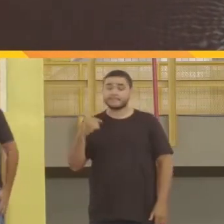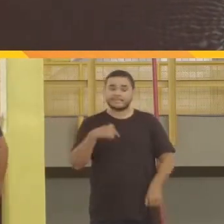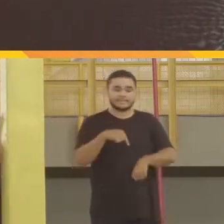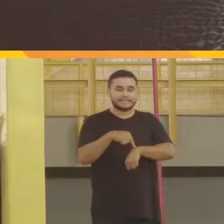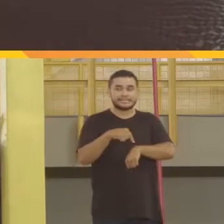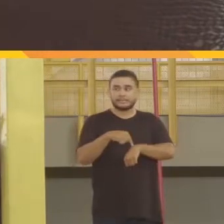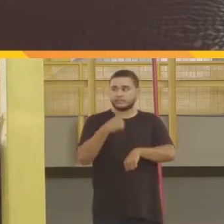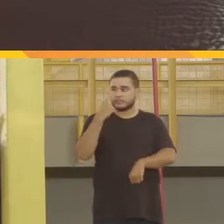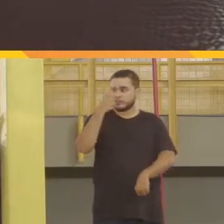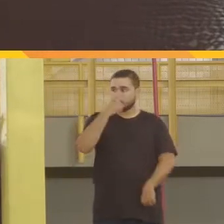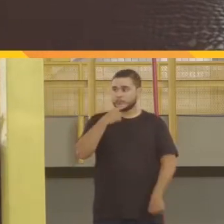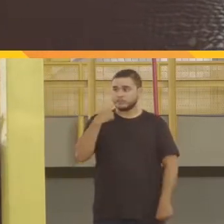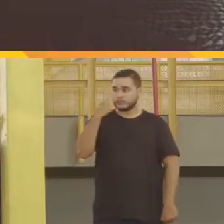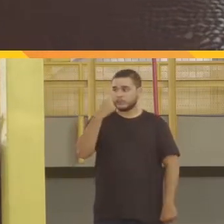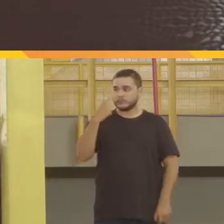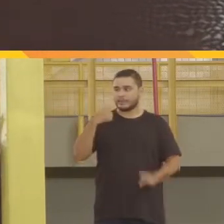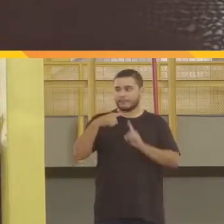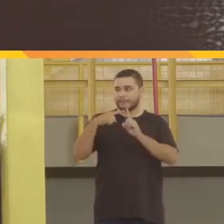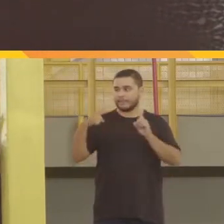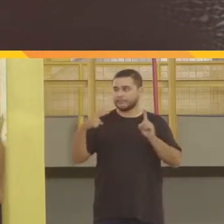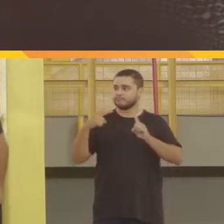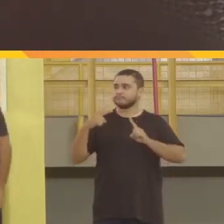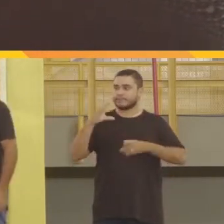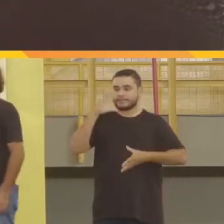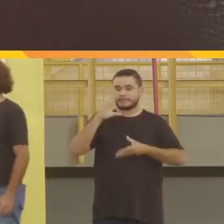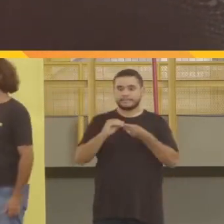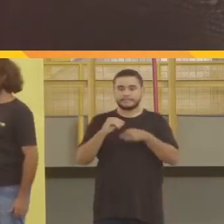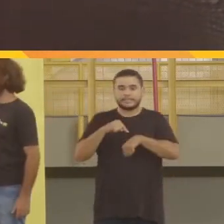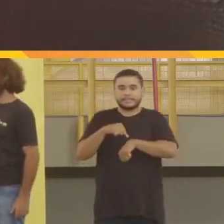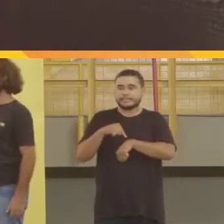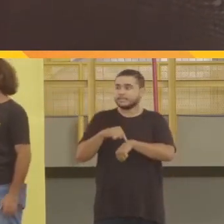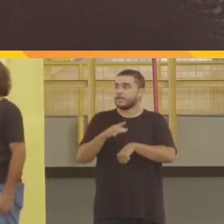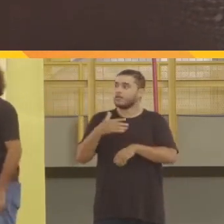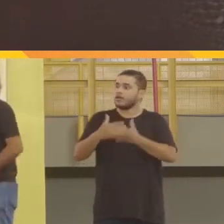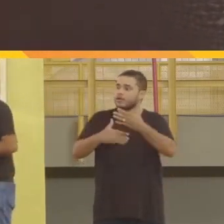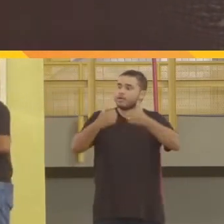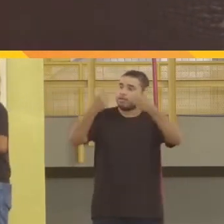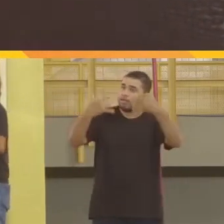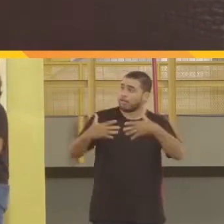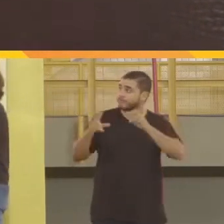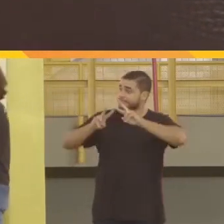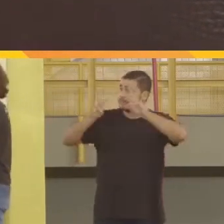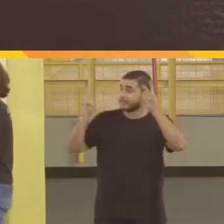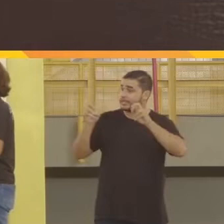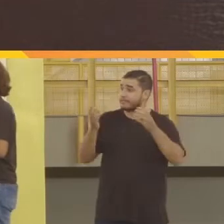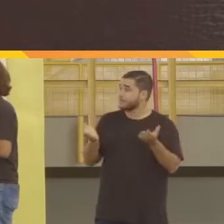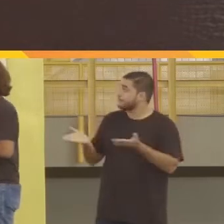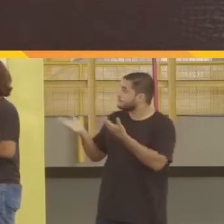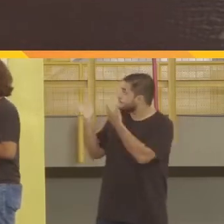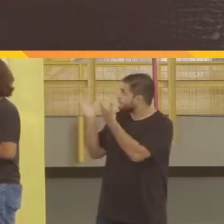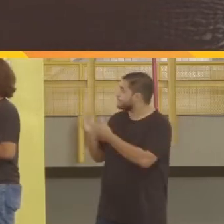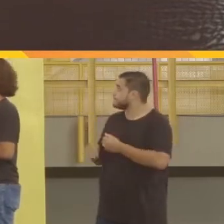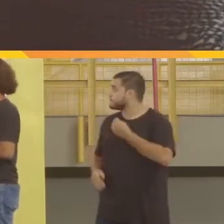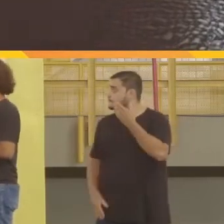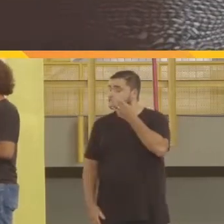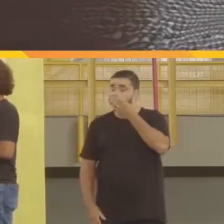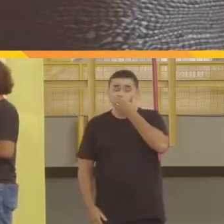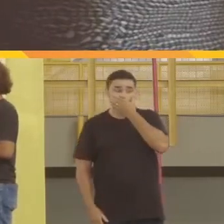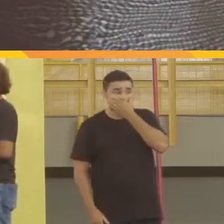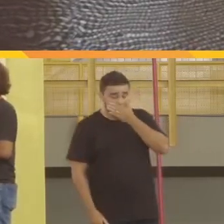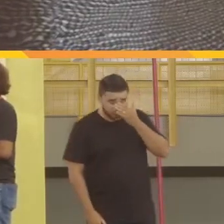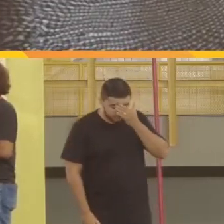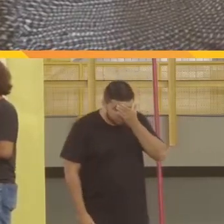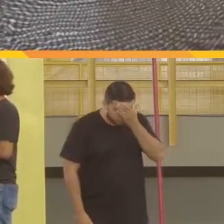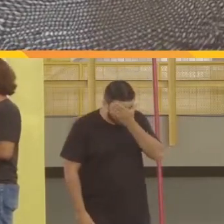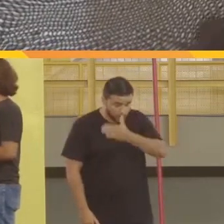é curto e o conhecimento é grande, para que dê tempo da gente desenvolver aqui essas ideias, vamos lá para o nosso primeiro slide.